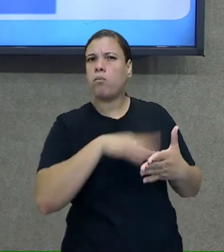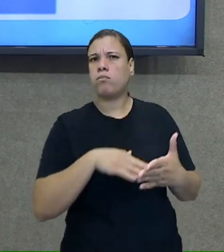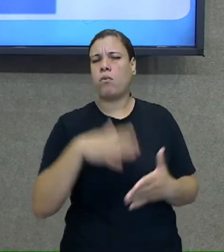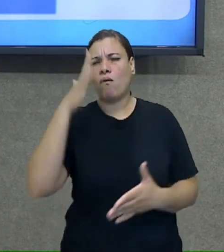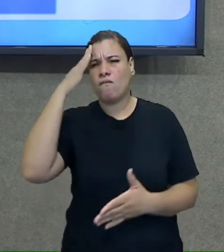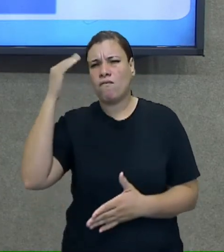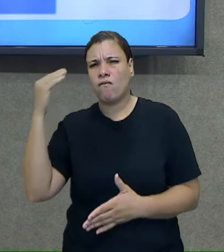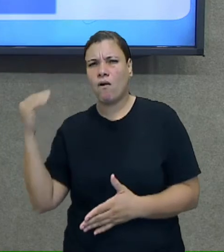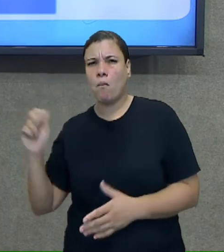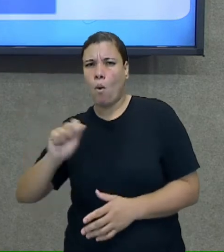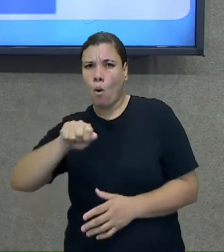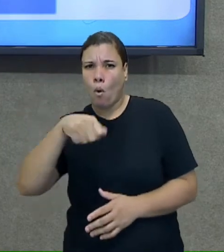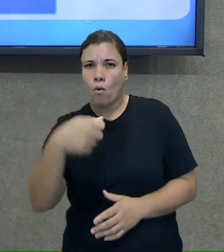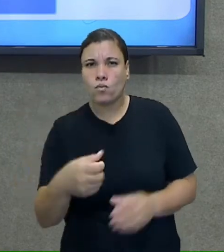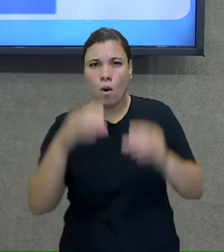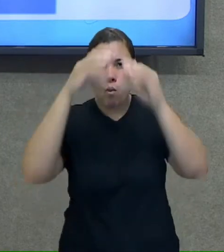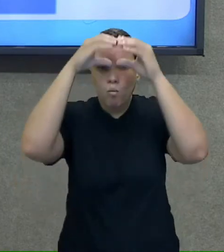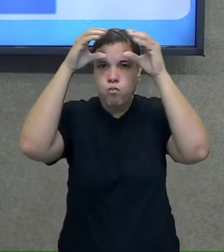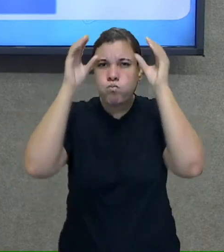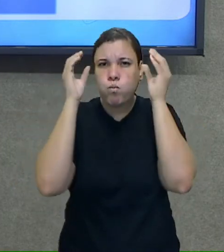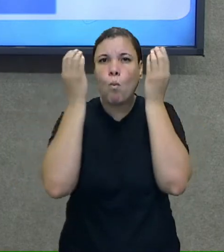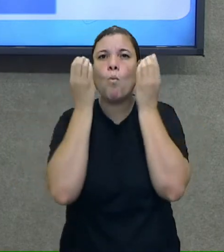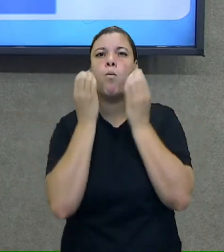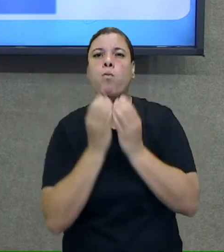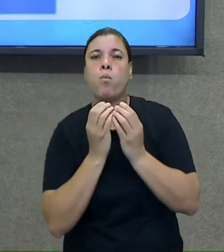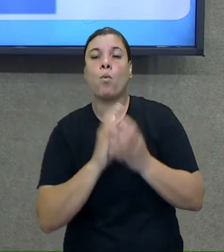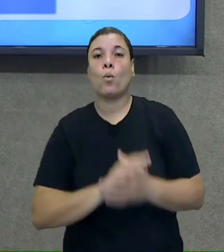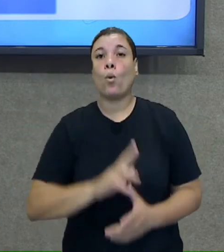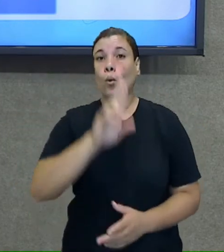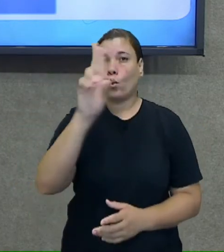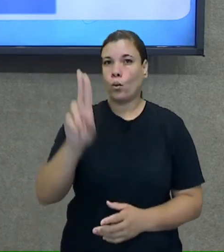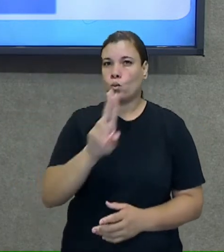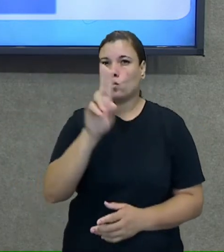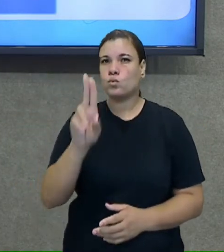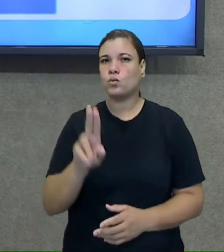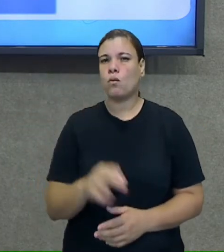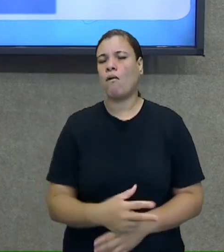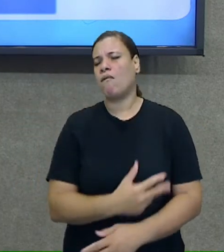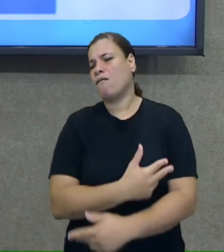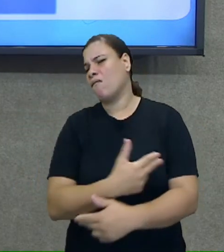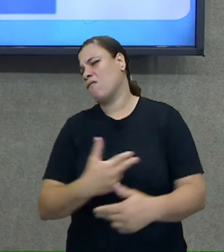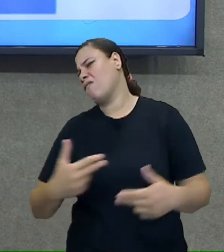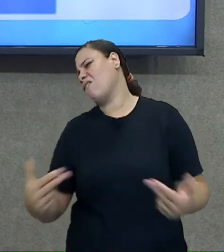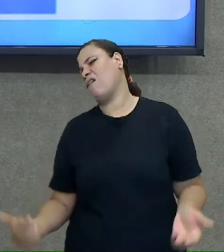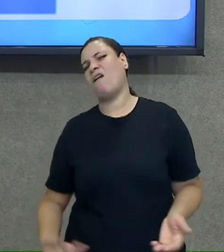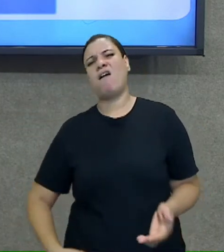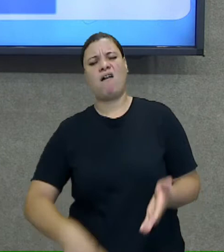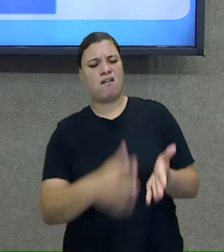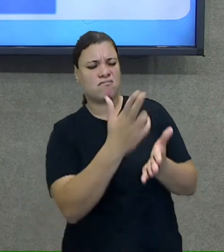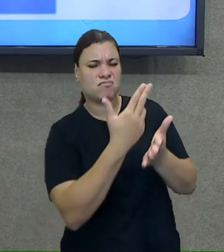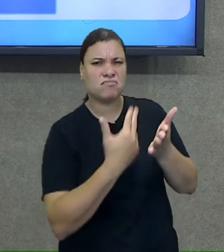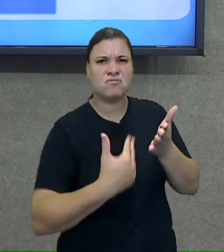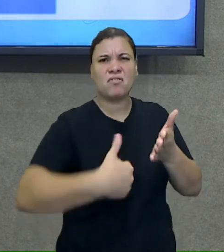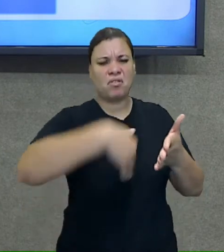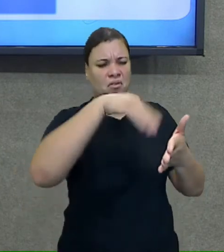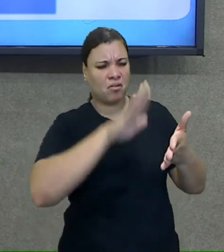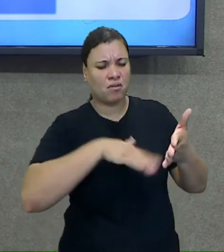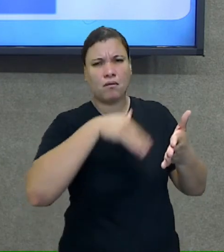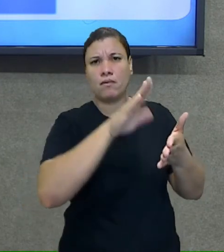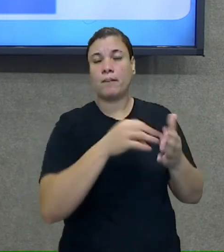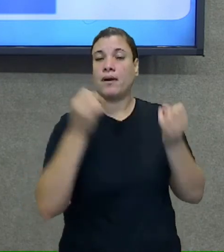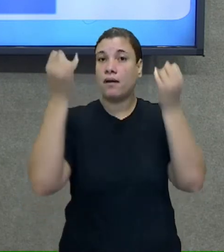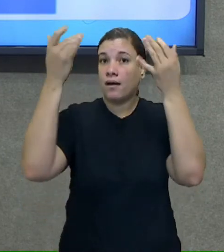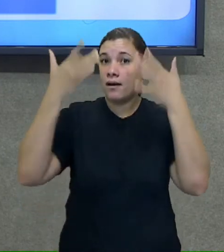utilizou vastamente desenhos e figuras para explicar de modo mais simplificado os seus estudos